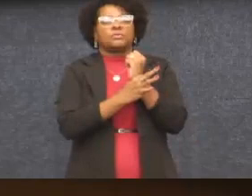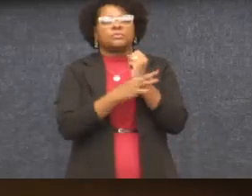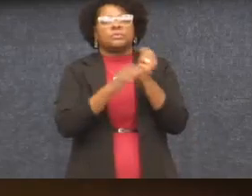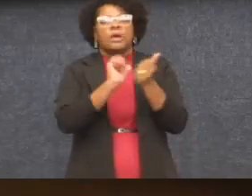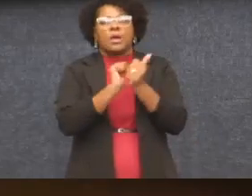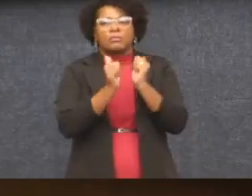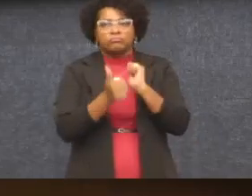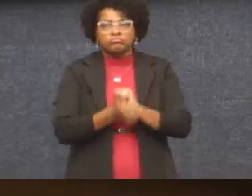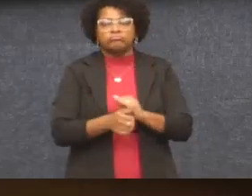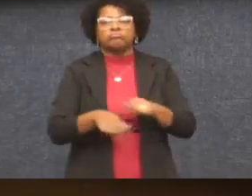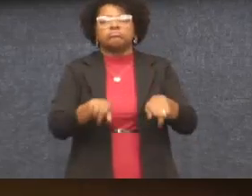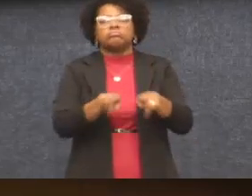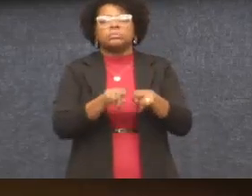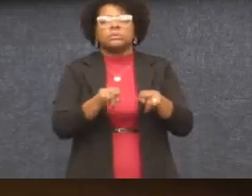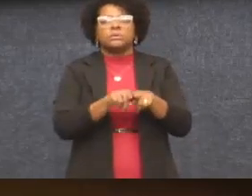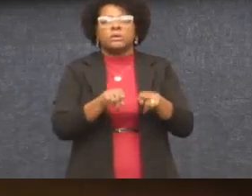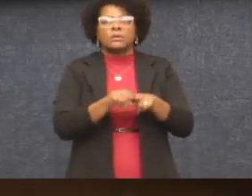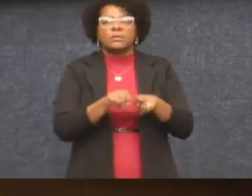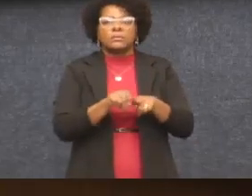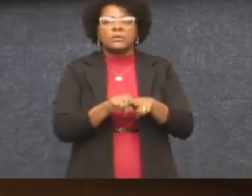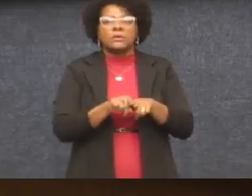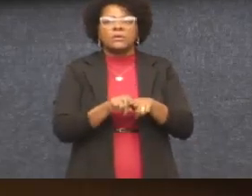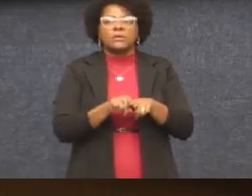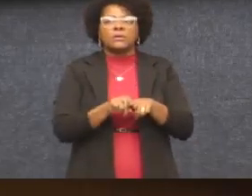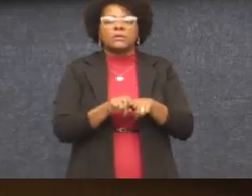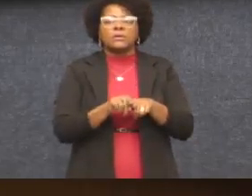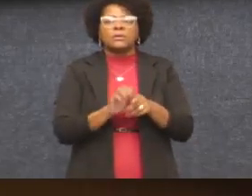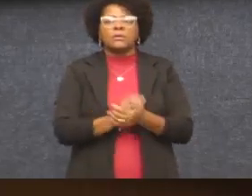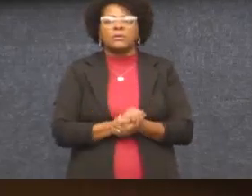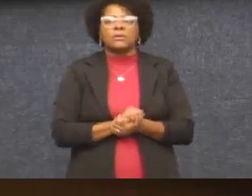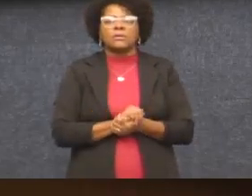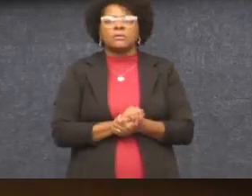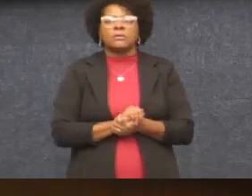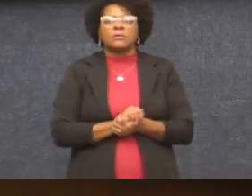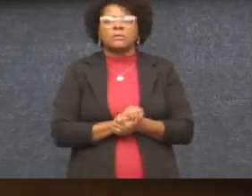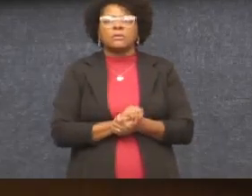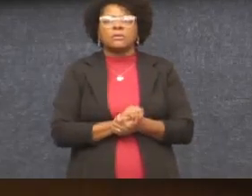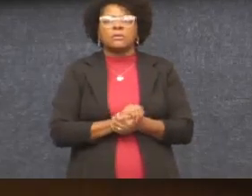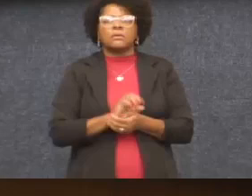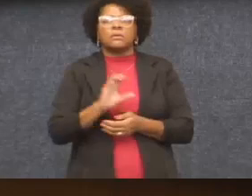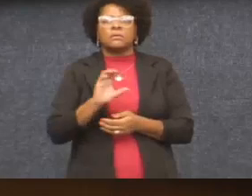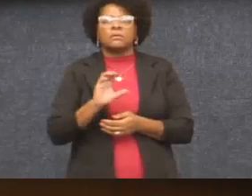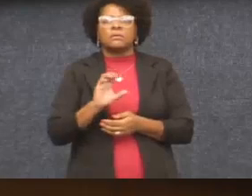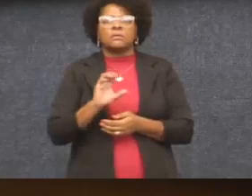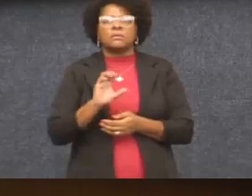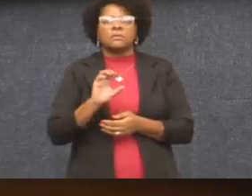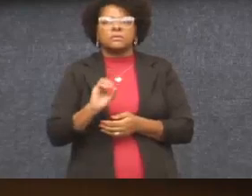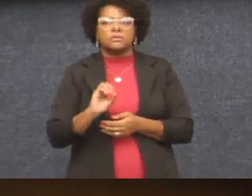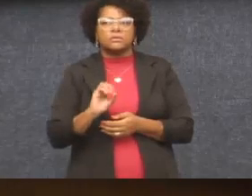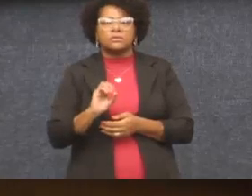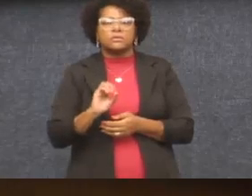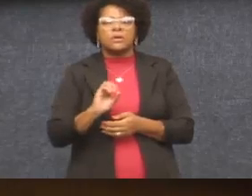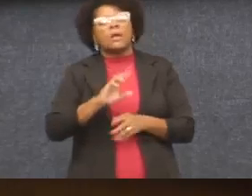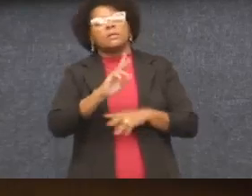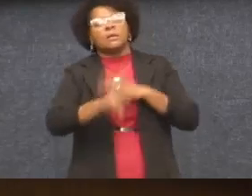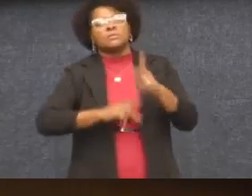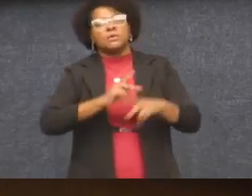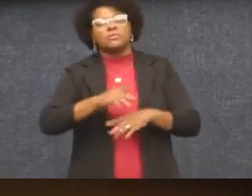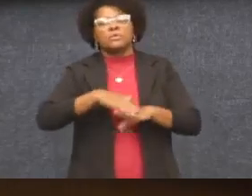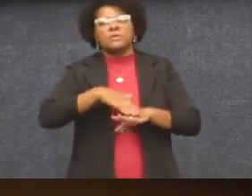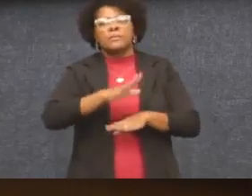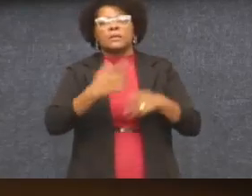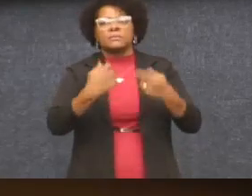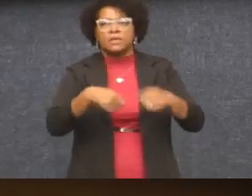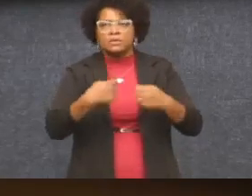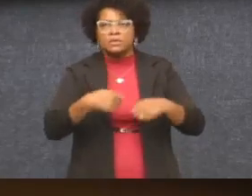habitação também da faixa de 0 a 3, população que mais necessita de moradia, emendas